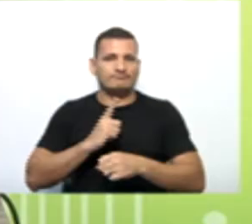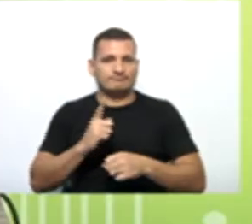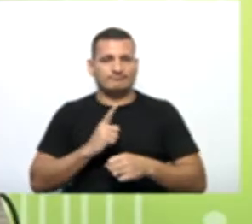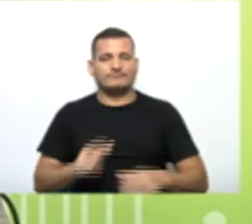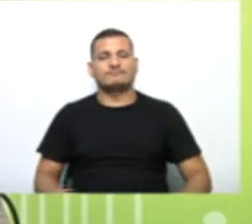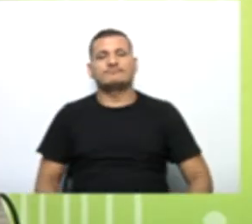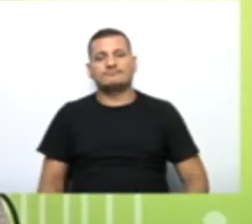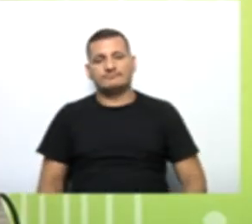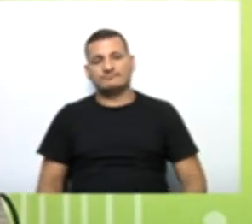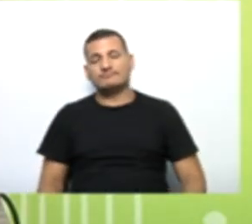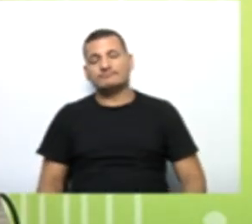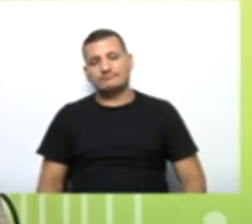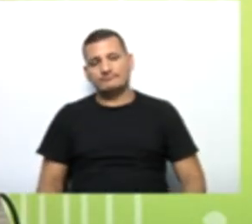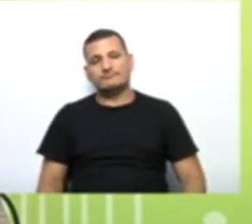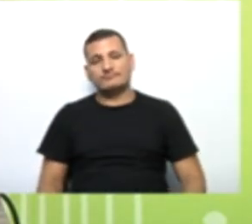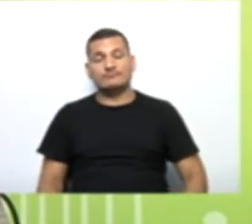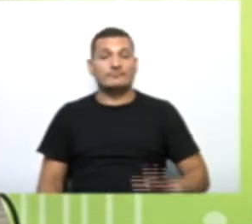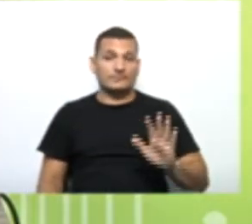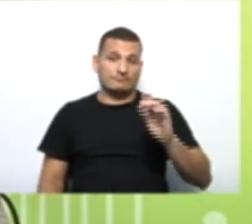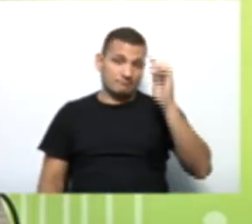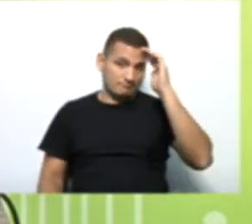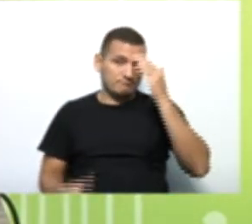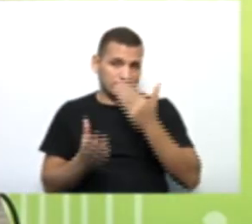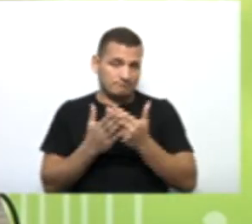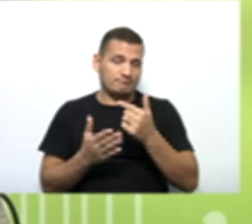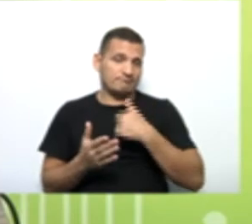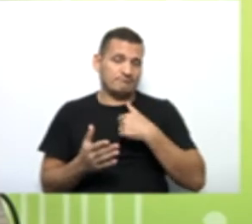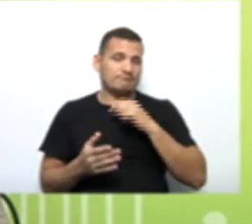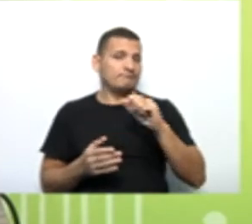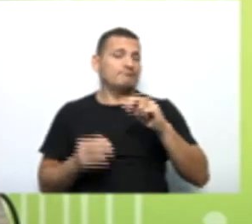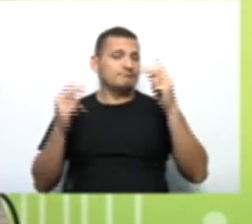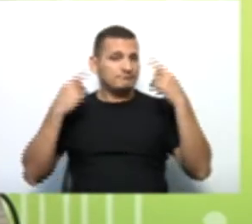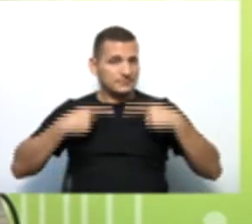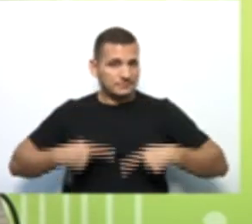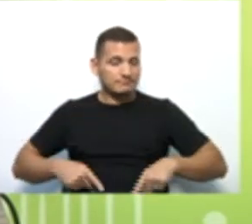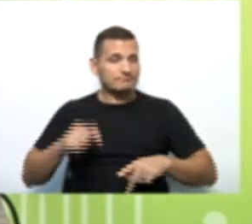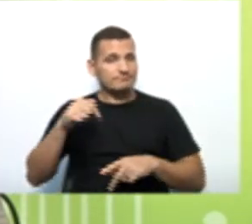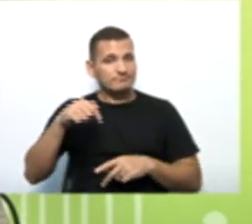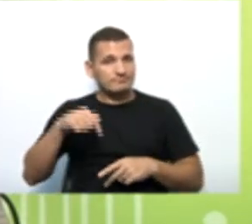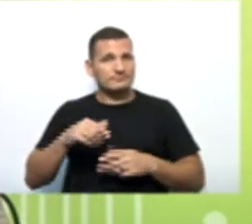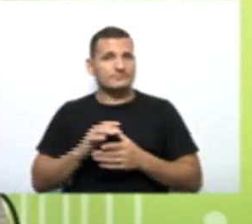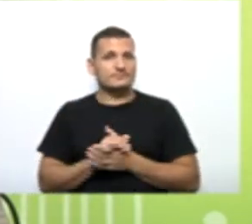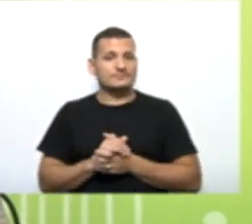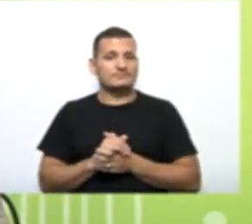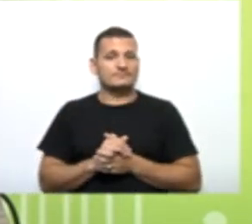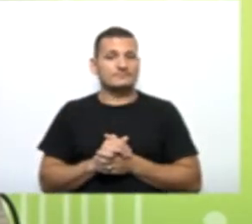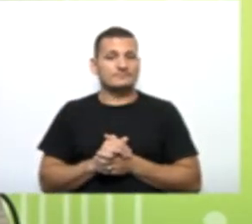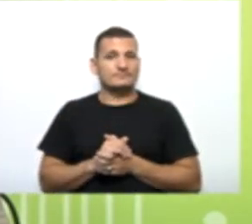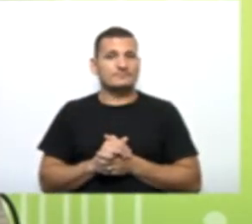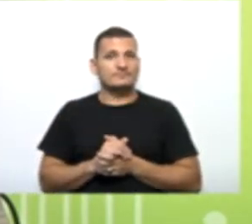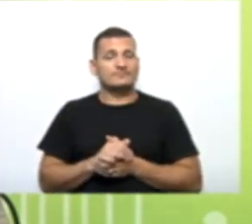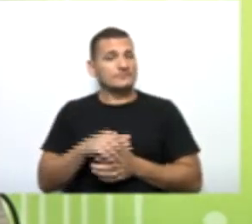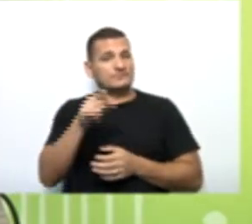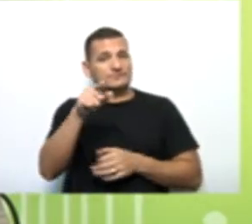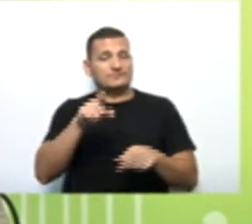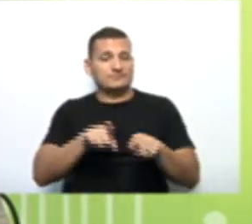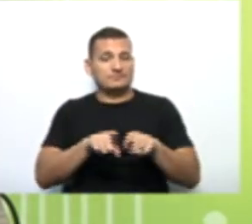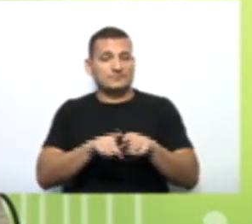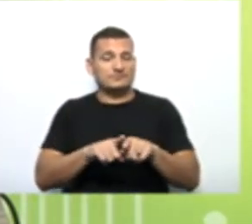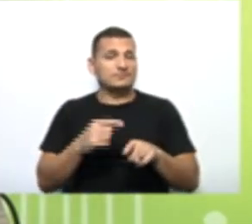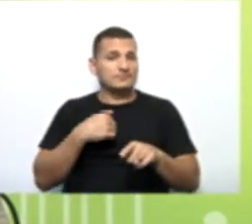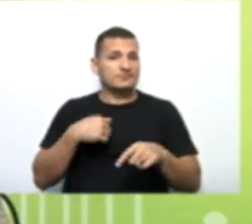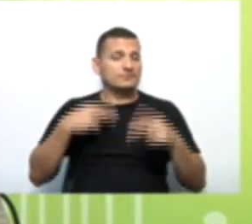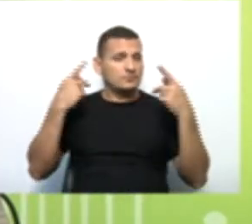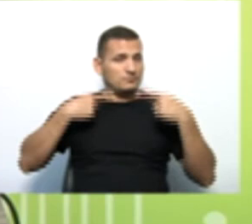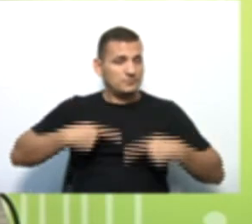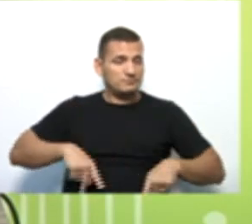eu acredito que eu sou o ser humano aqui entre nós, professor Alberto, Jacó, colega ali também, né? Eu e você que está assistindo, acho que eu sou o ser